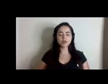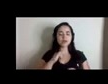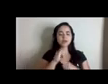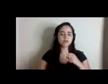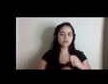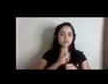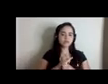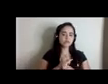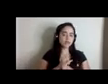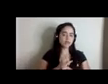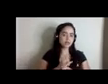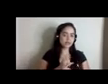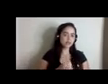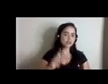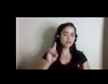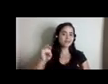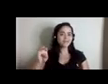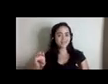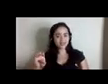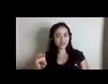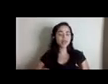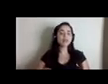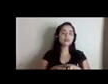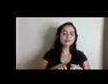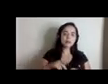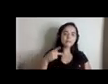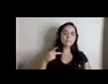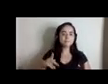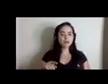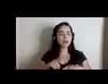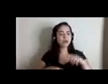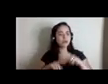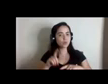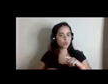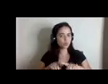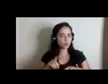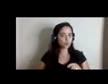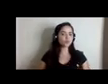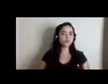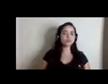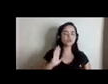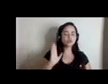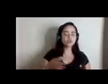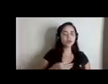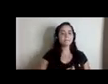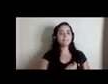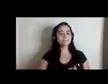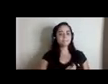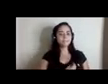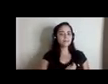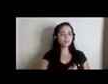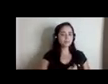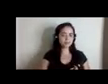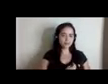as coisas, já está presente. Isso é presente na nossa vida. Isso já é presente no